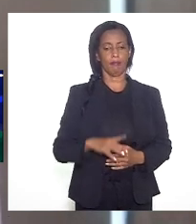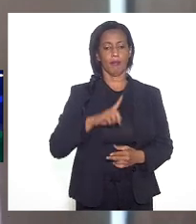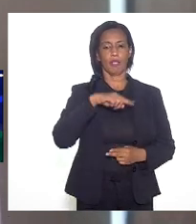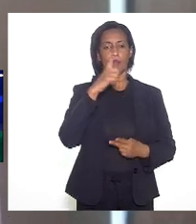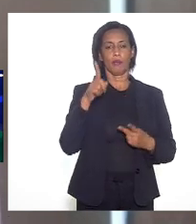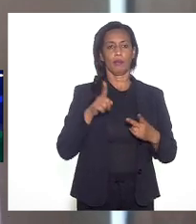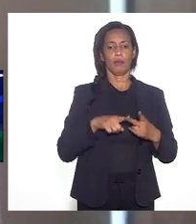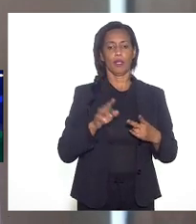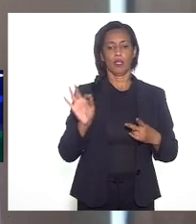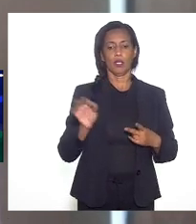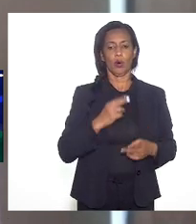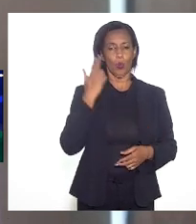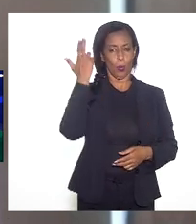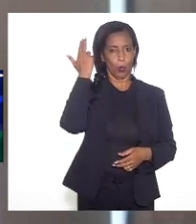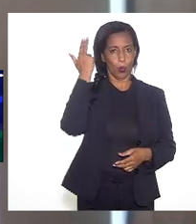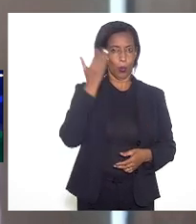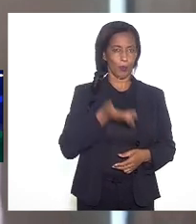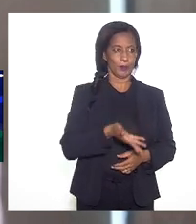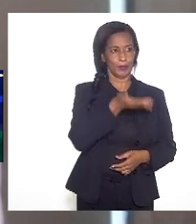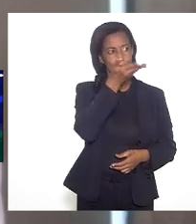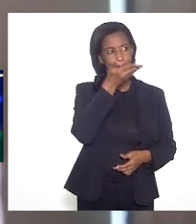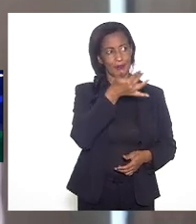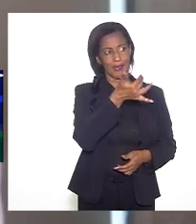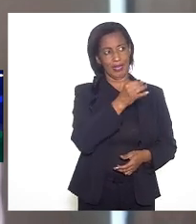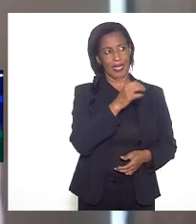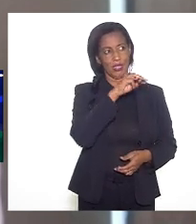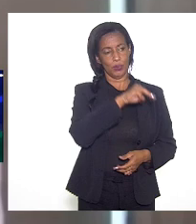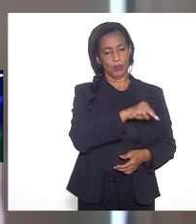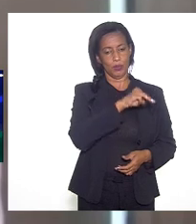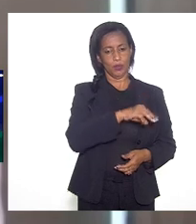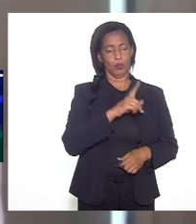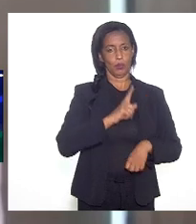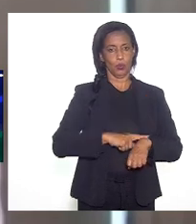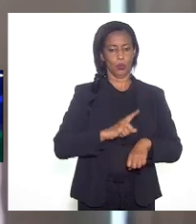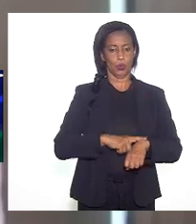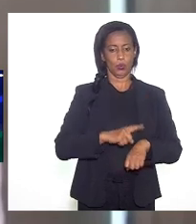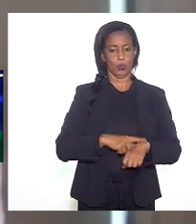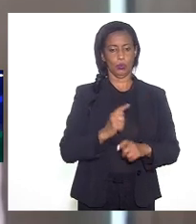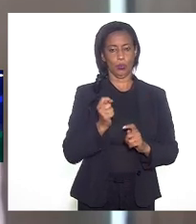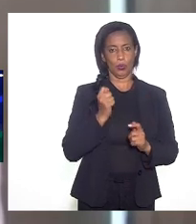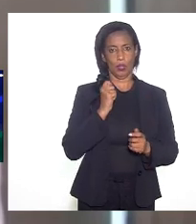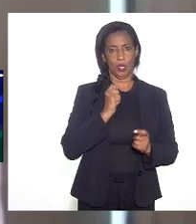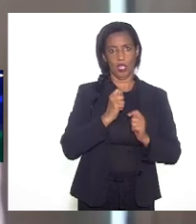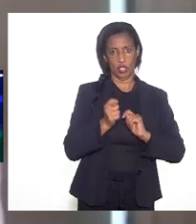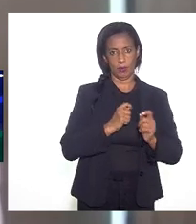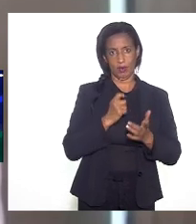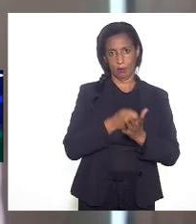é o deputado Eliomar Coelho. Vossa Excelência dispõe de 10 minutos do tempo regimental.